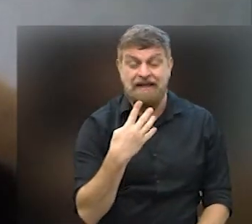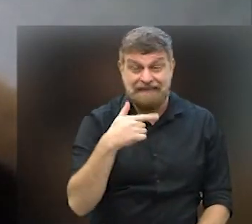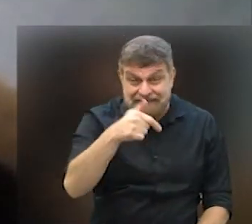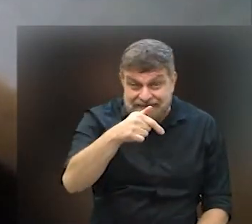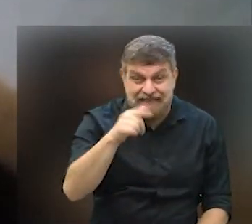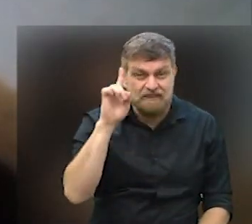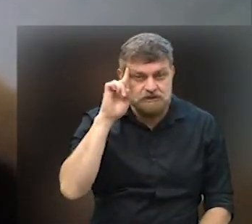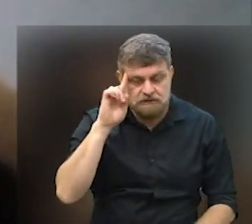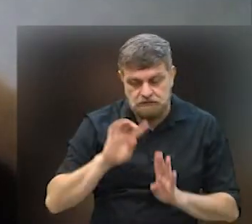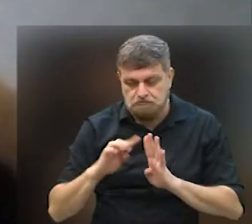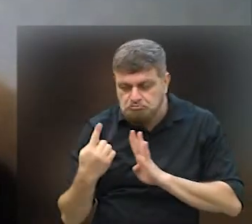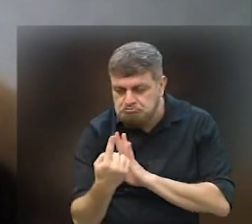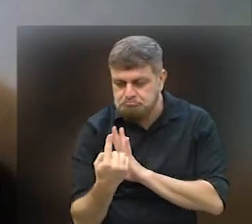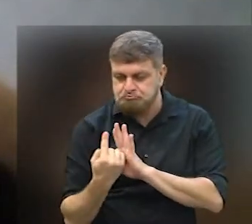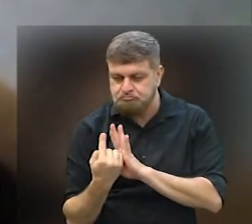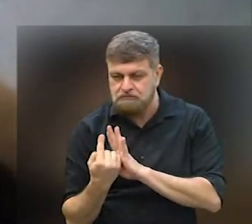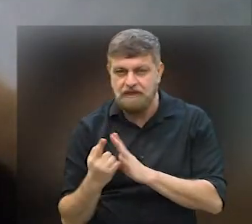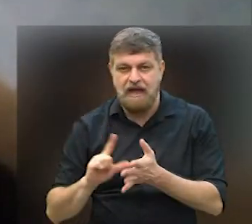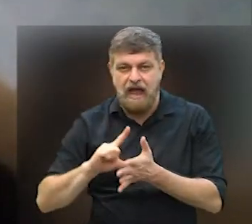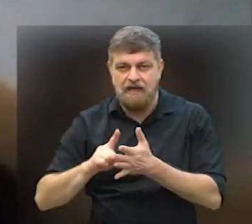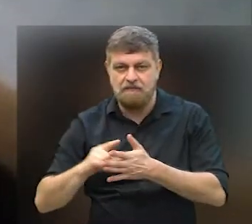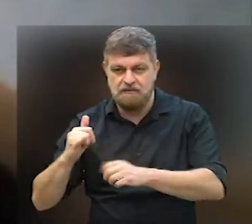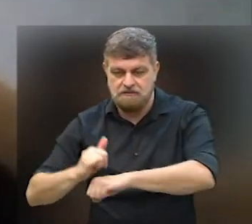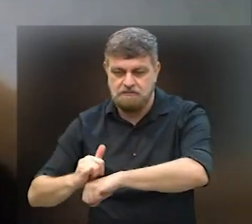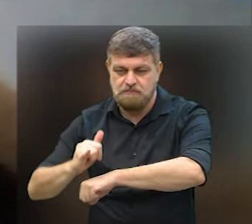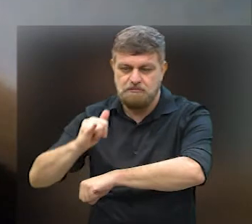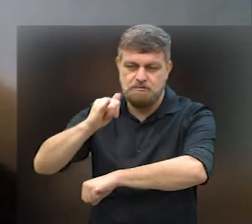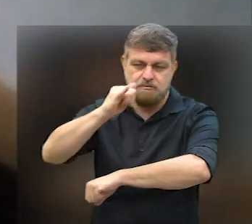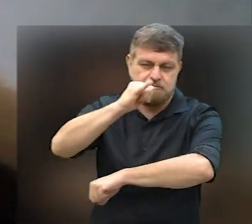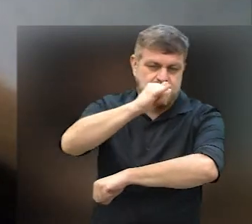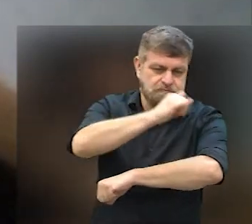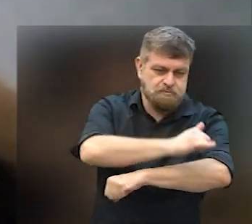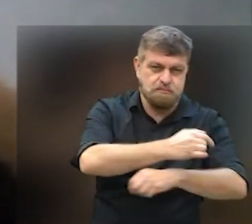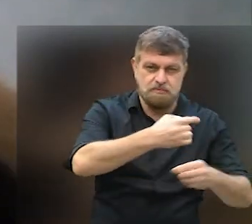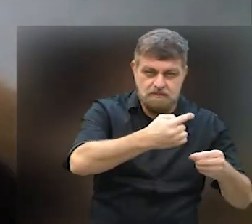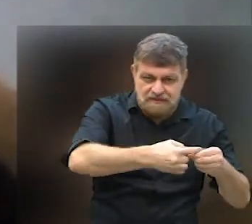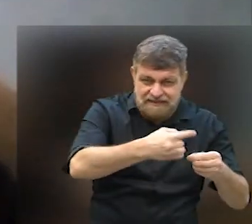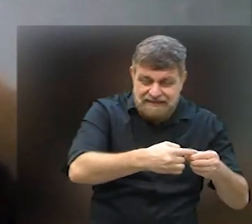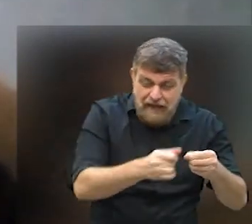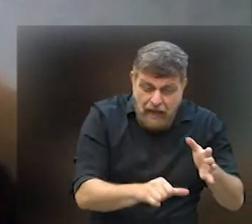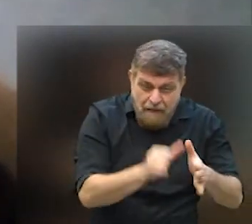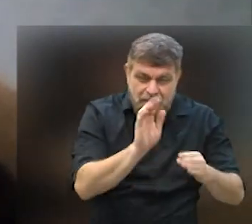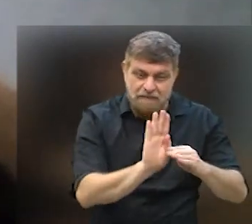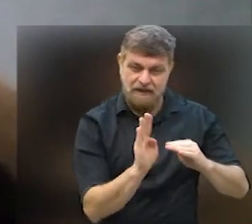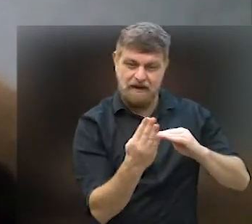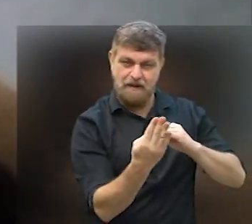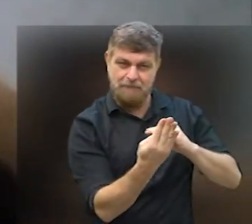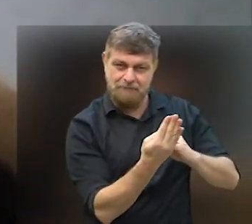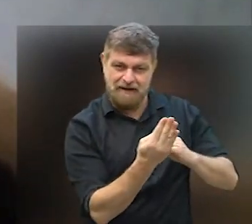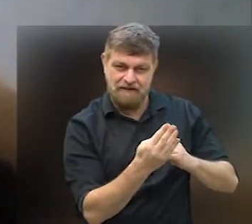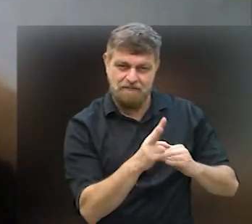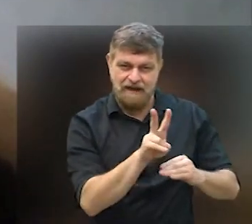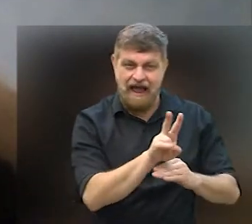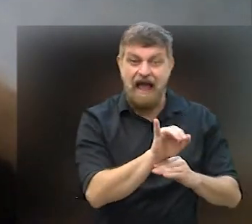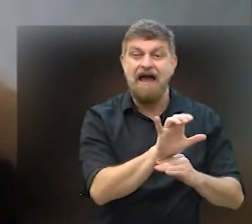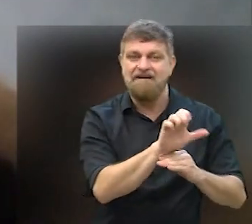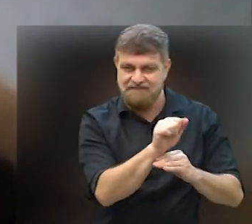de 7 dias. Após a quarentena, nós fazemos um voo doméstico até Lukla. Lukla é o primeiro vilarejo que nós